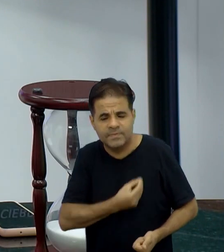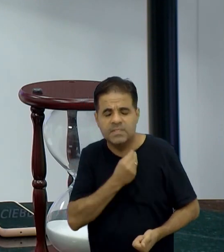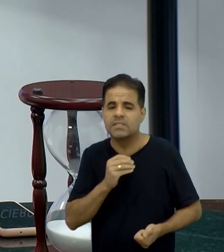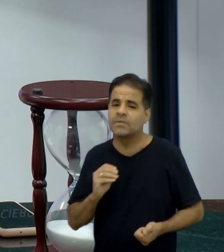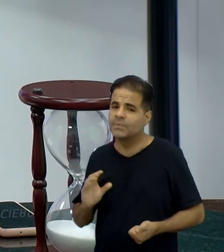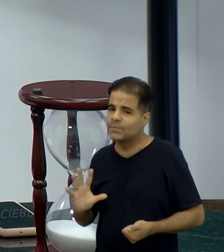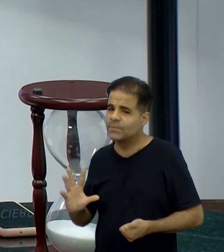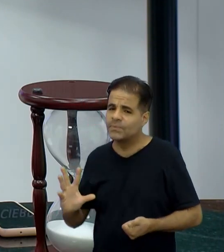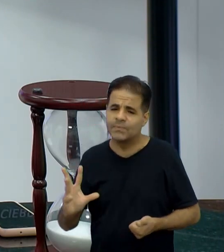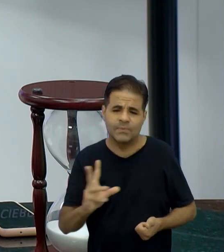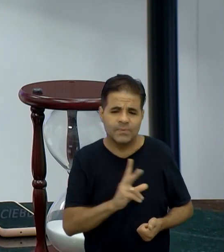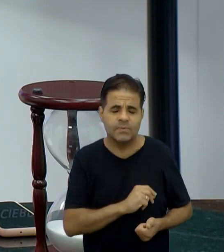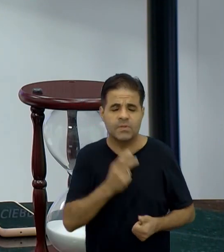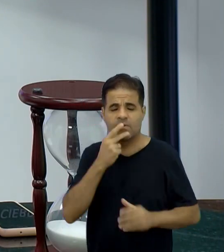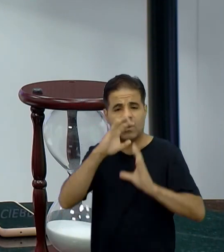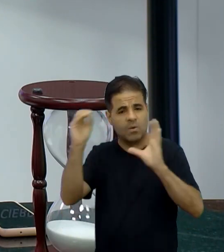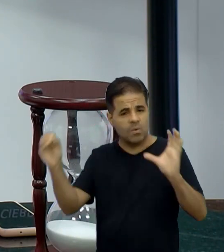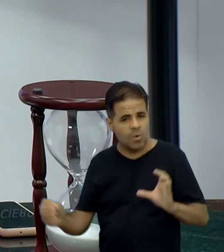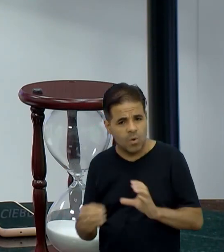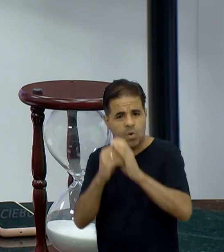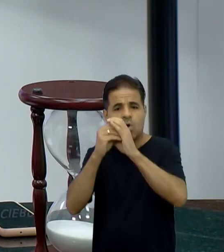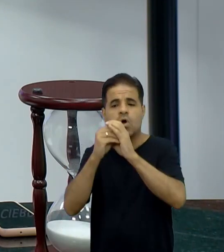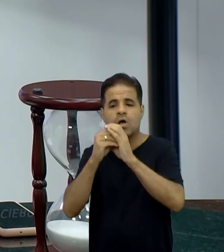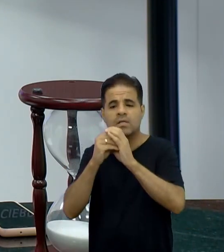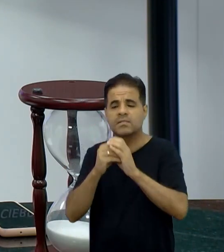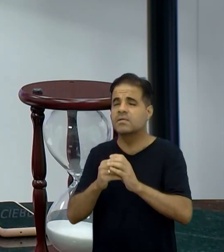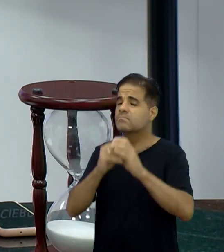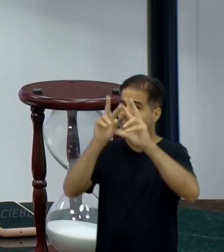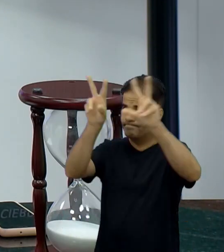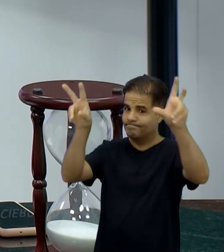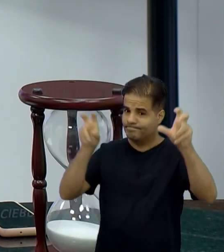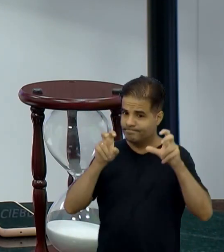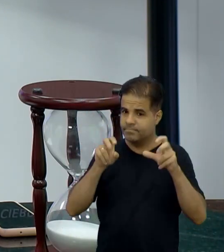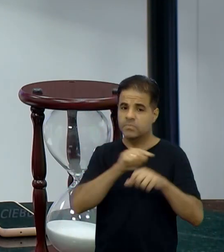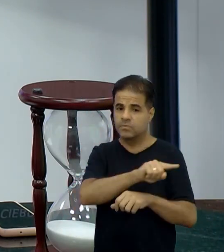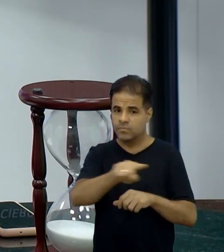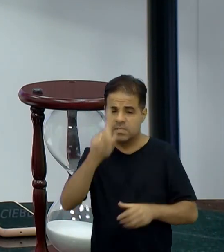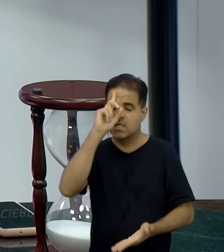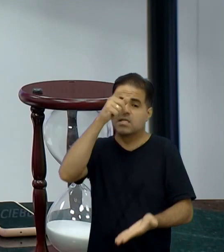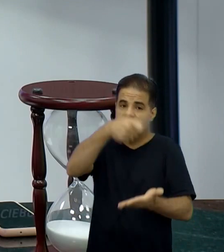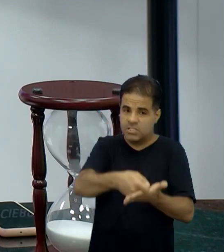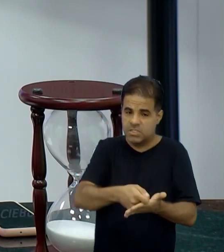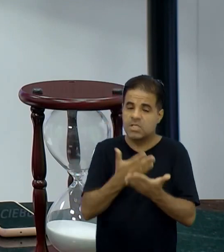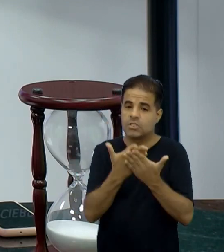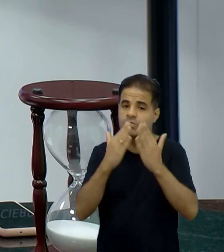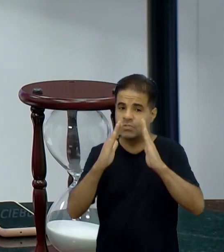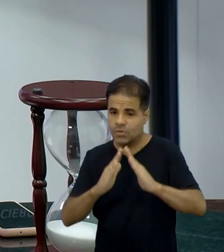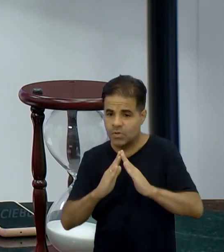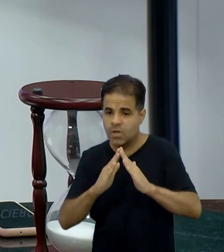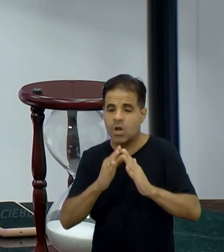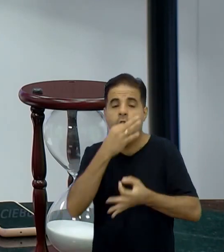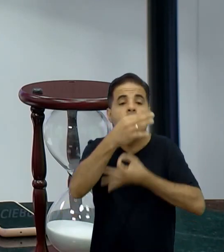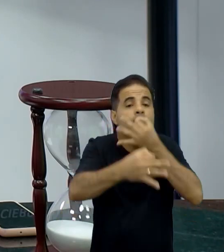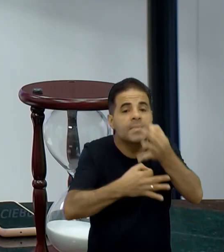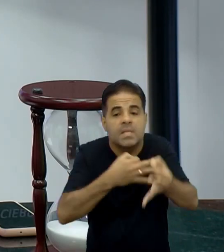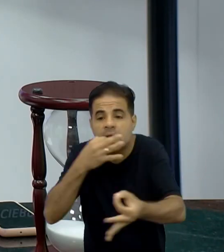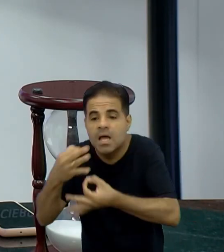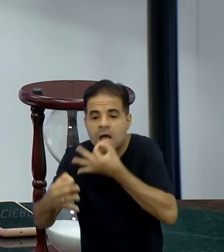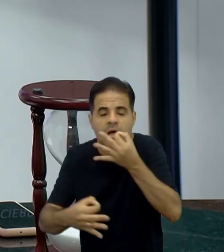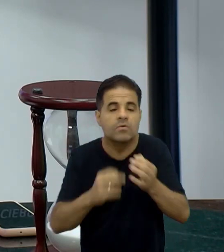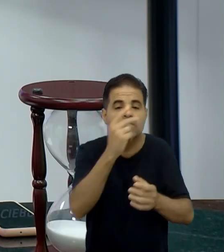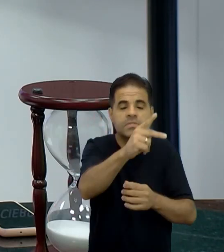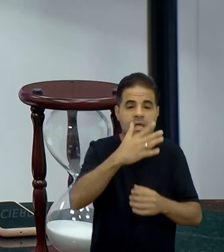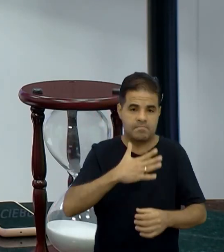aí, quando fala de cotas, vamos deixar esse parênteses para que vocês decidam aí na escola. Qual é a opinião de vocês sobre isso? Eu vou